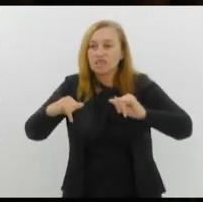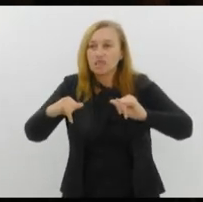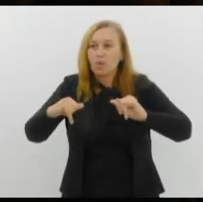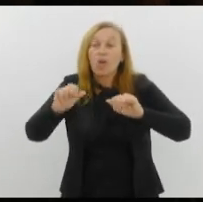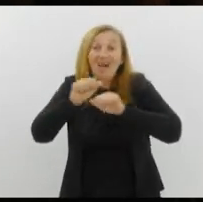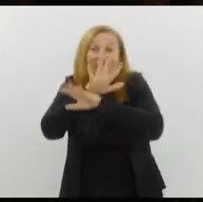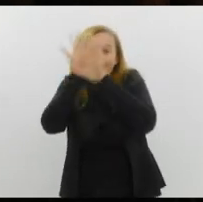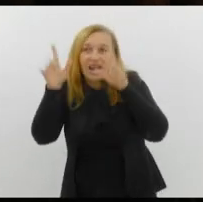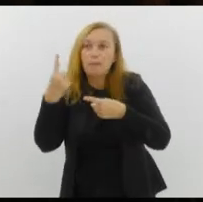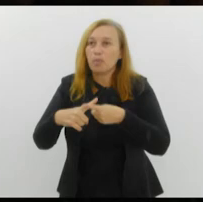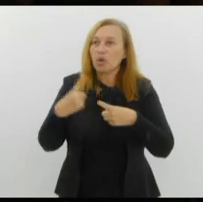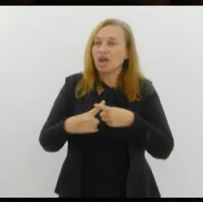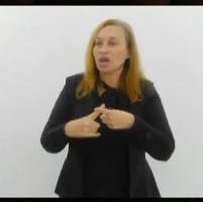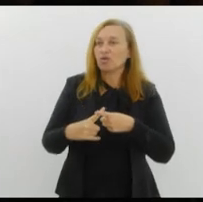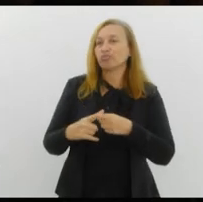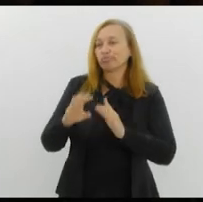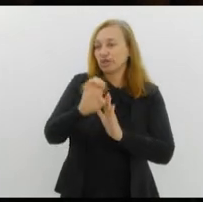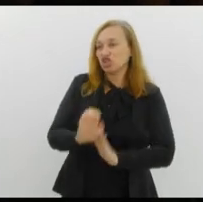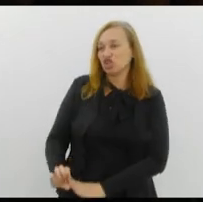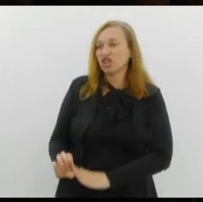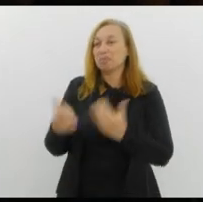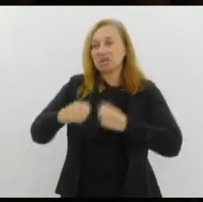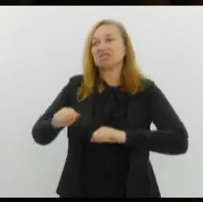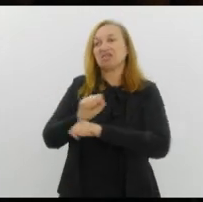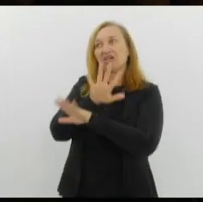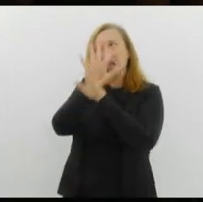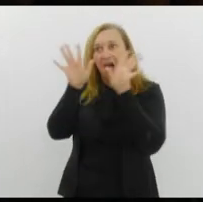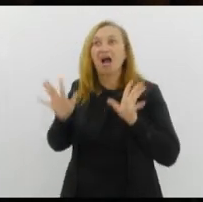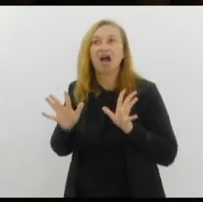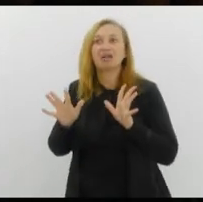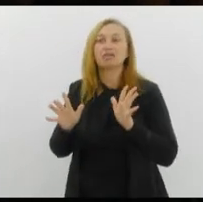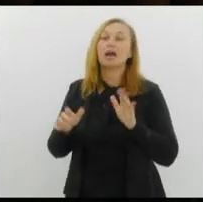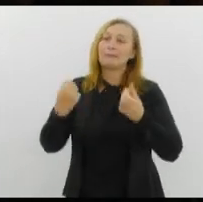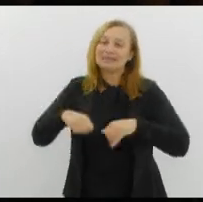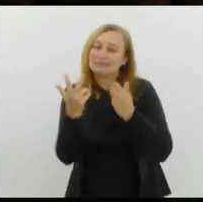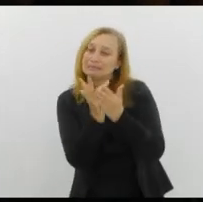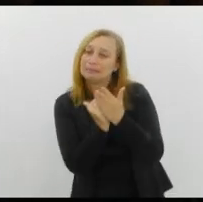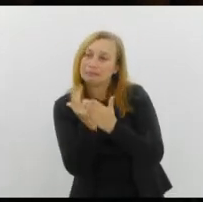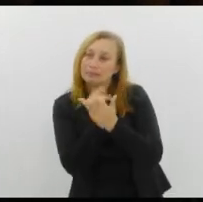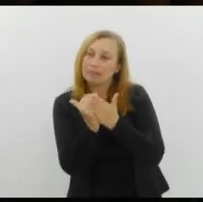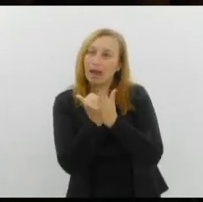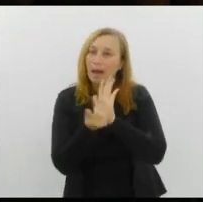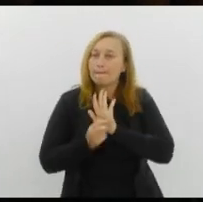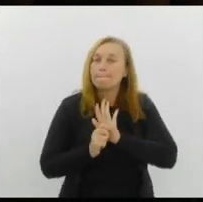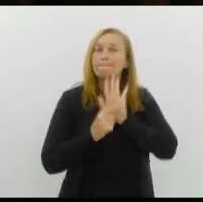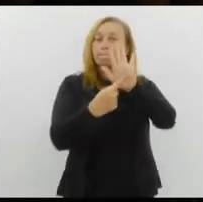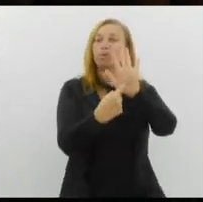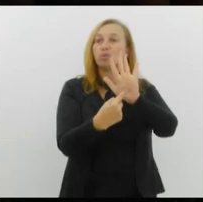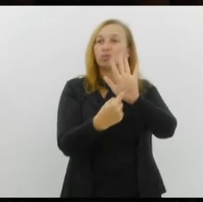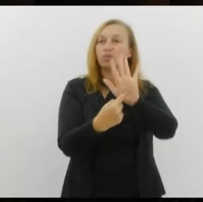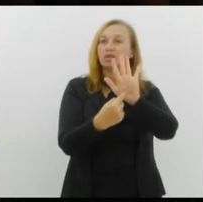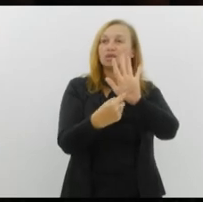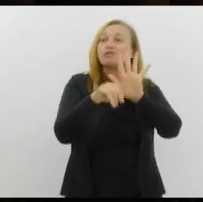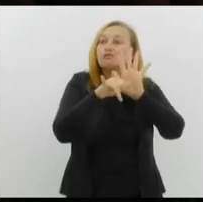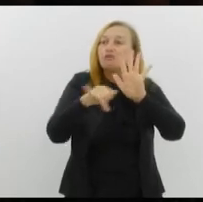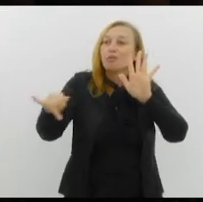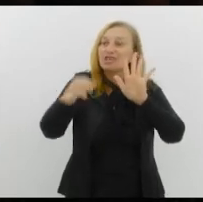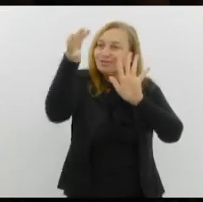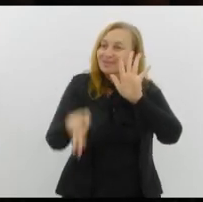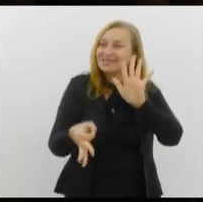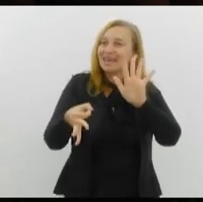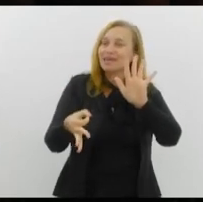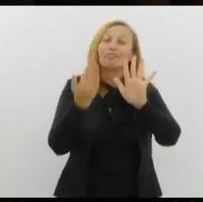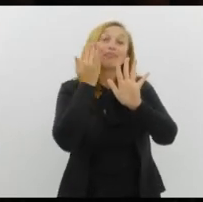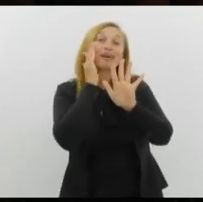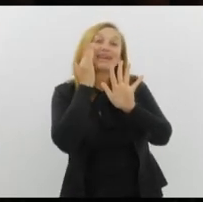que deixar as coisas claras. Você não basta protocolar, você tem que desenhar, botar no outdoor, a divulgação clara, precisa